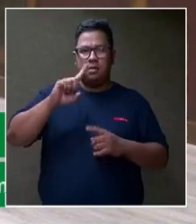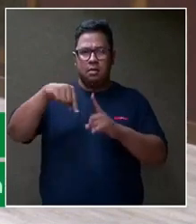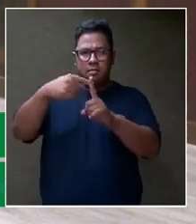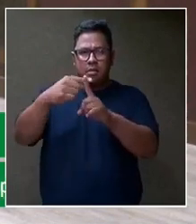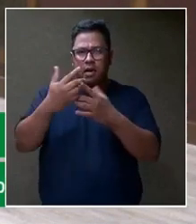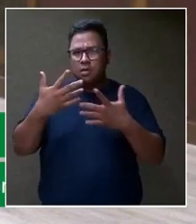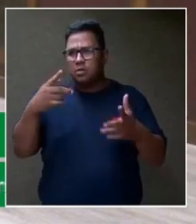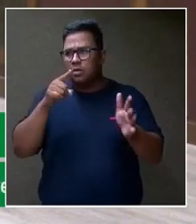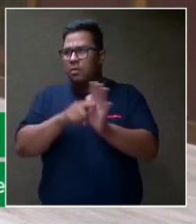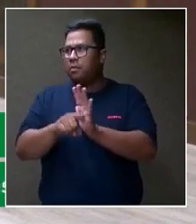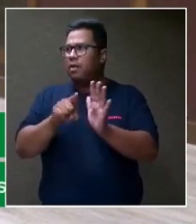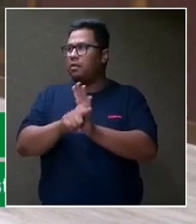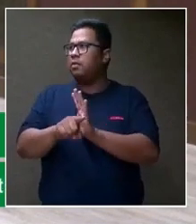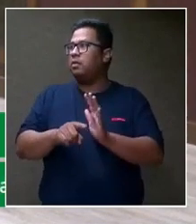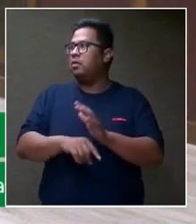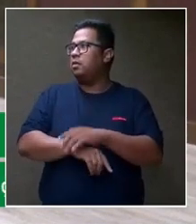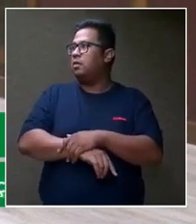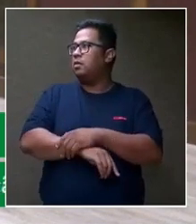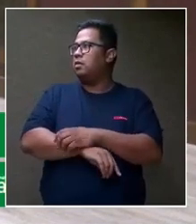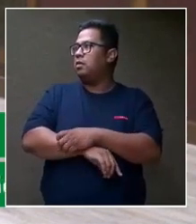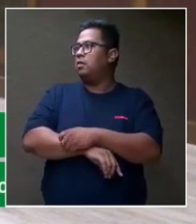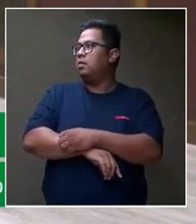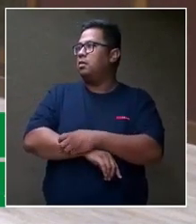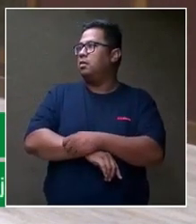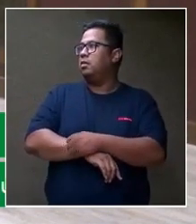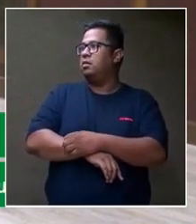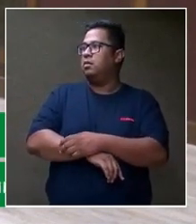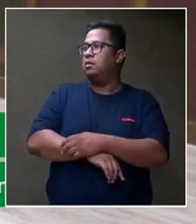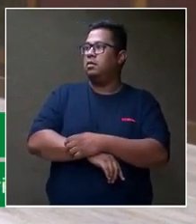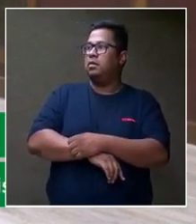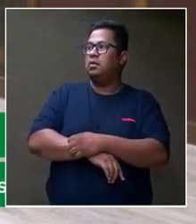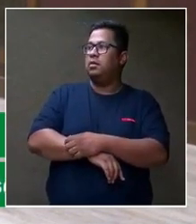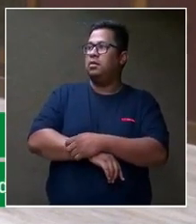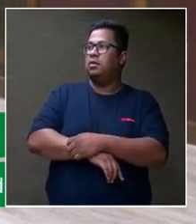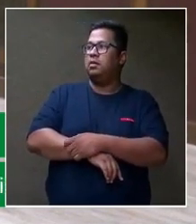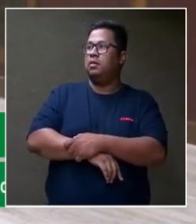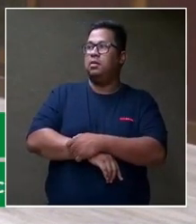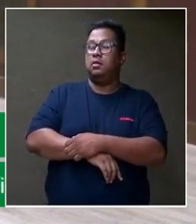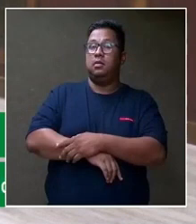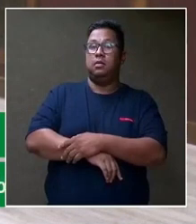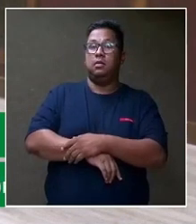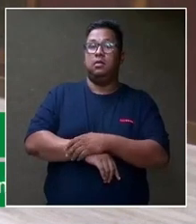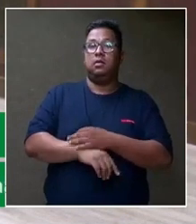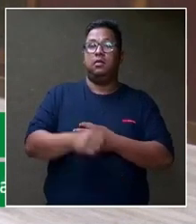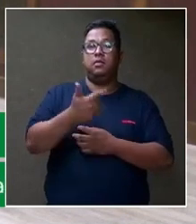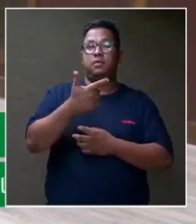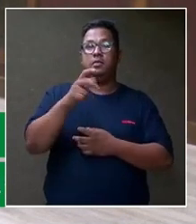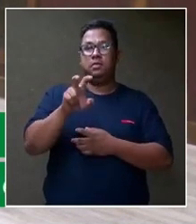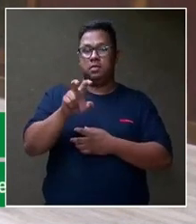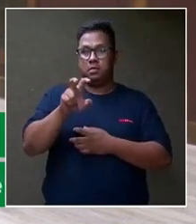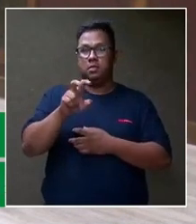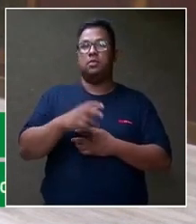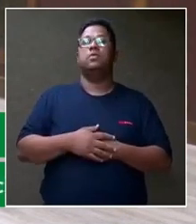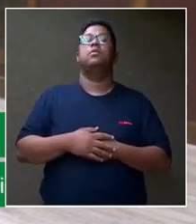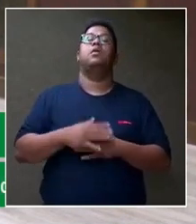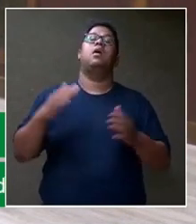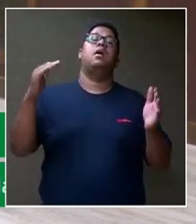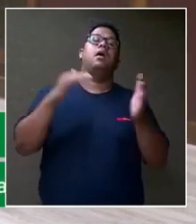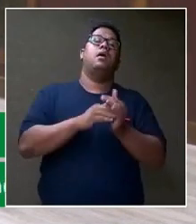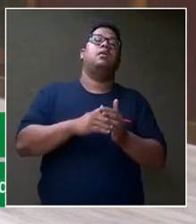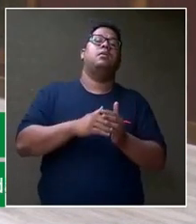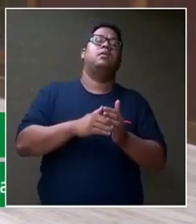O senhor tem mais alguma pergunta? Eu, no uso da minha palavra, quero colocar o áudio em meados do minutos 25 ali, até